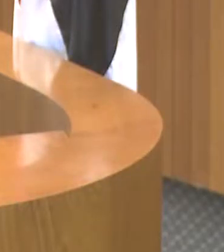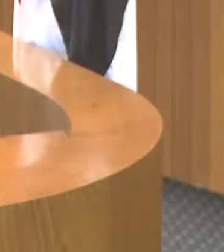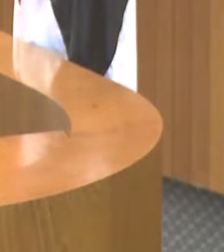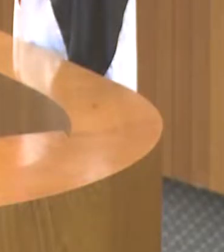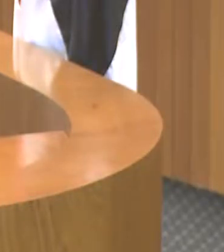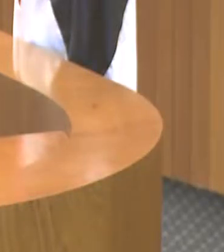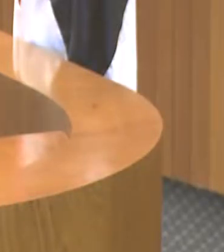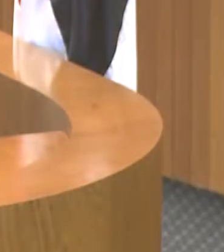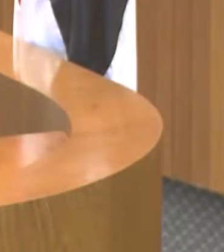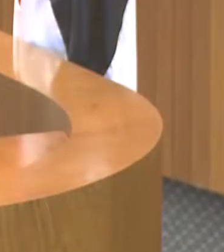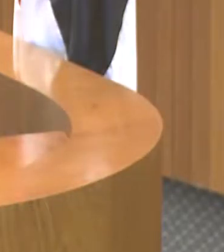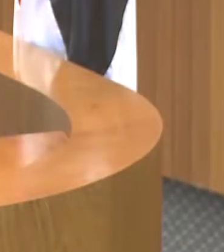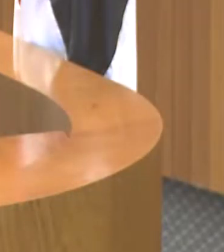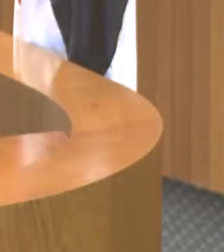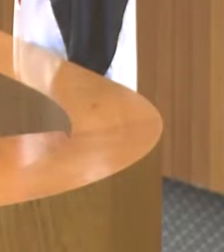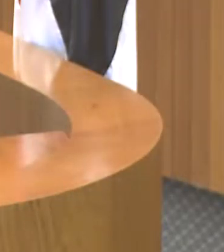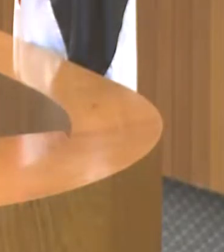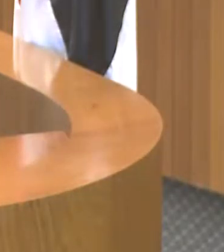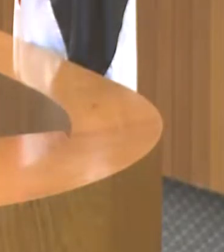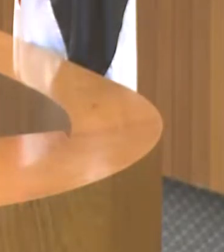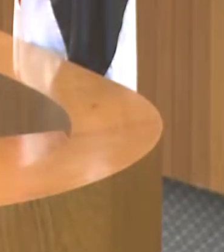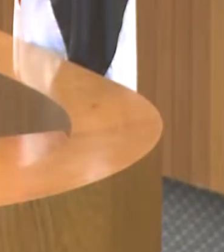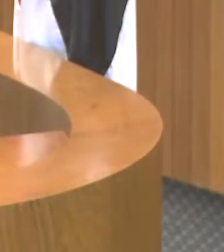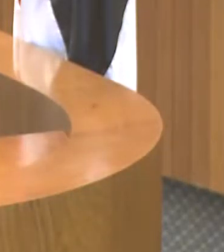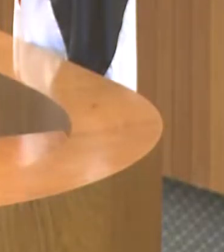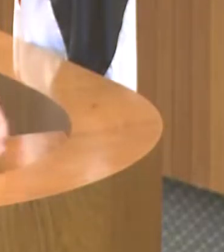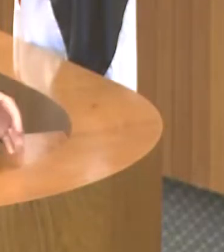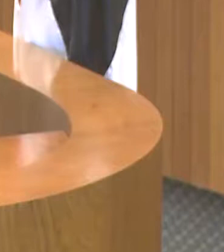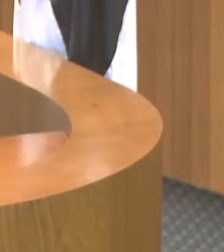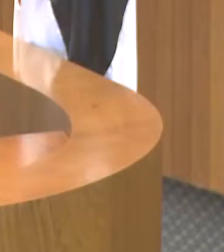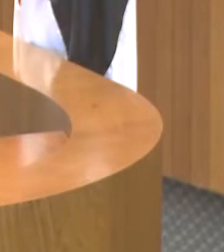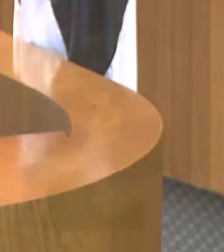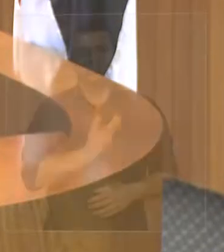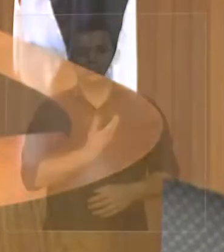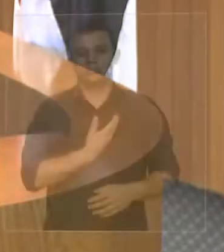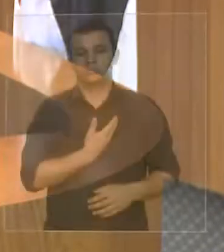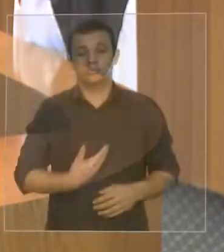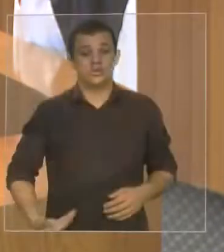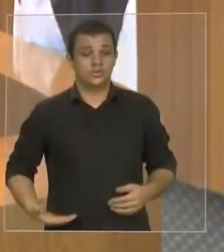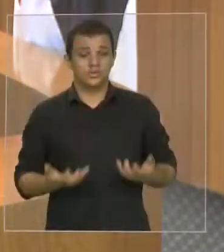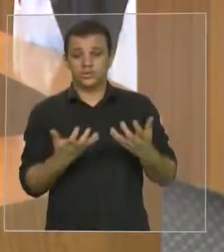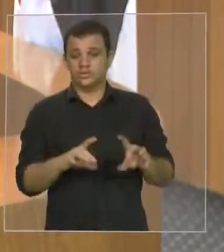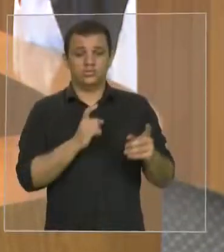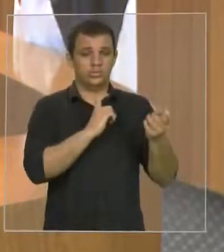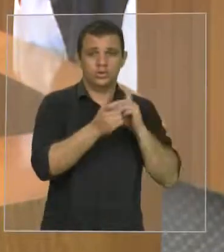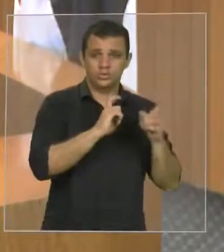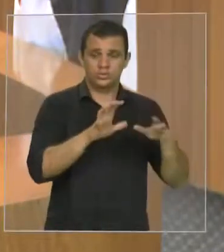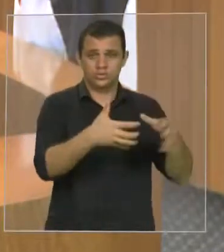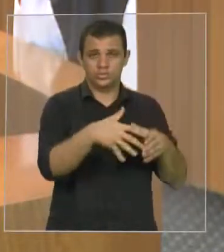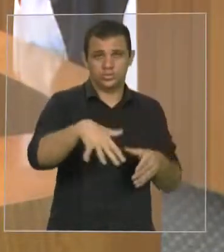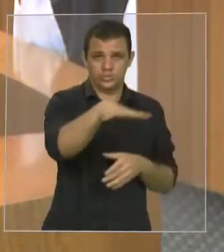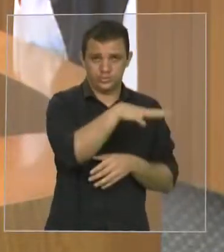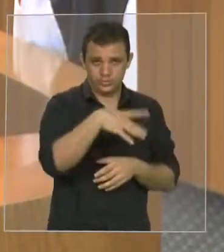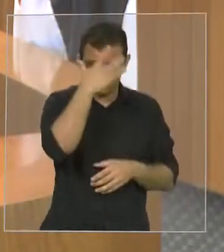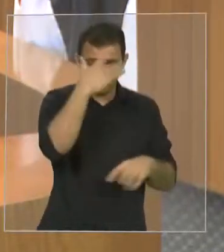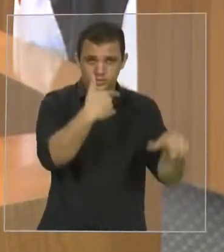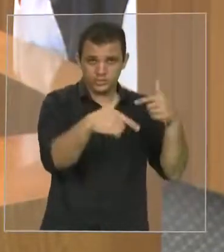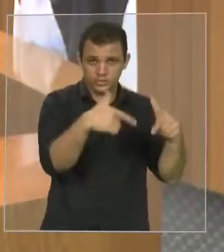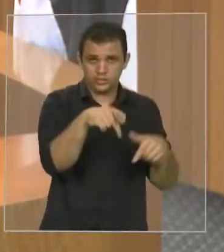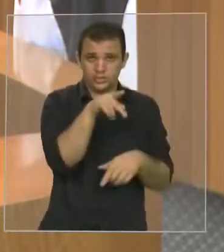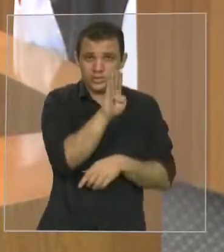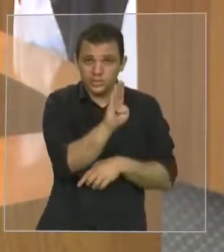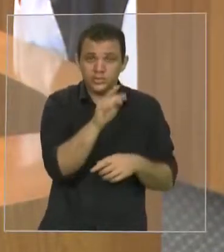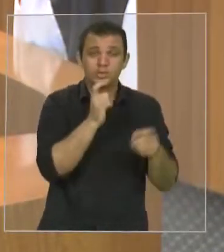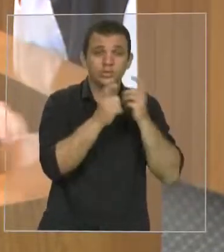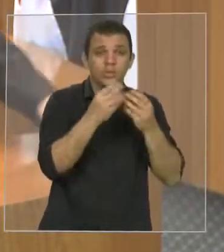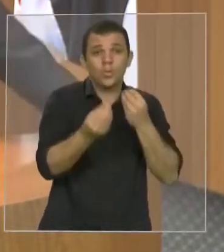em votar essa matéria em regime de urgência. Se tem uma matéria que não deve ser votada em regime de urgência nessa Casa, é exatamente essa, deputado Max Barros. Concedo uma parte a